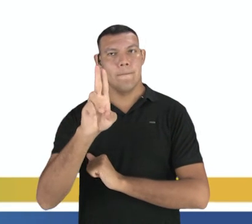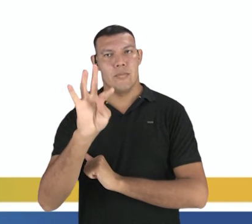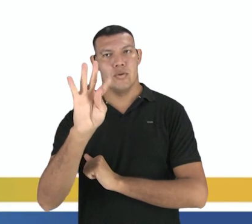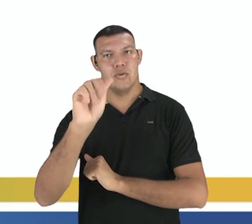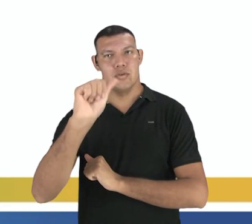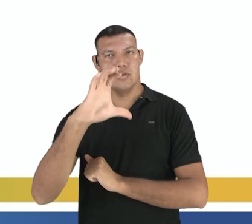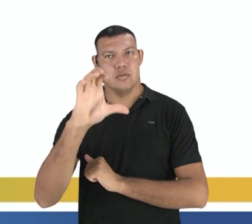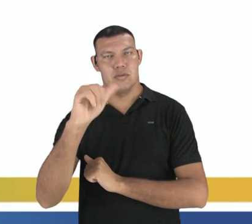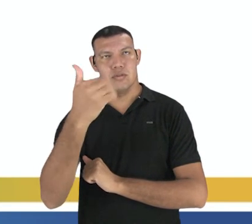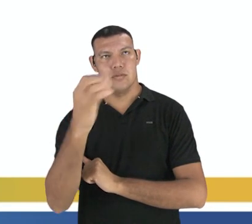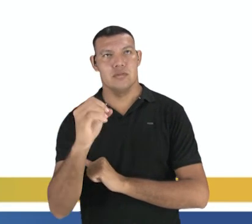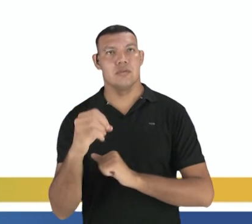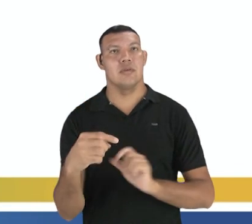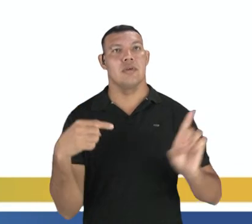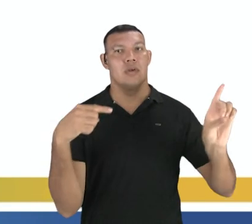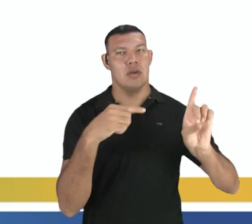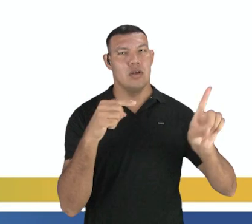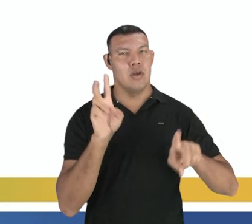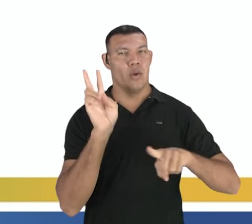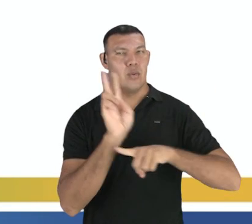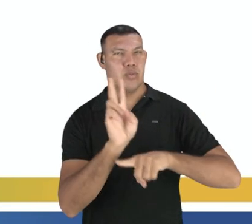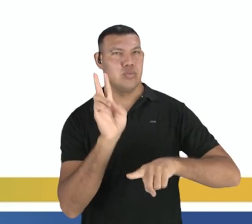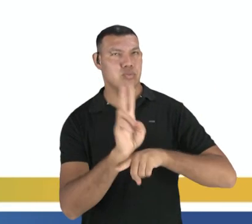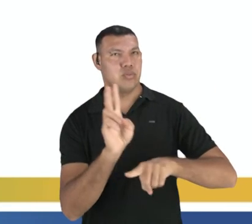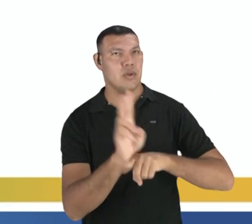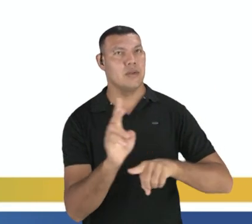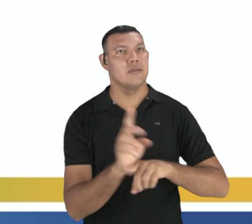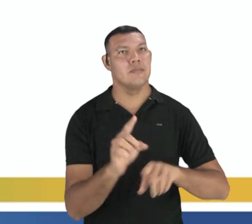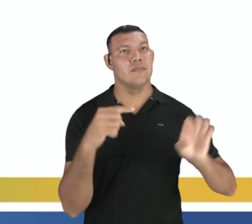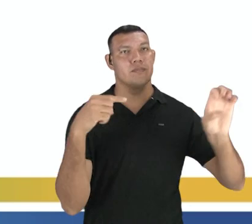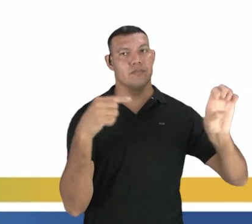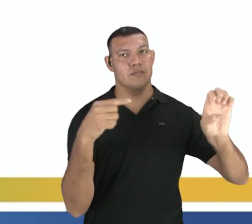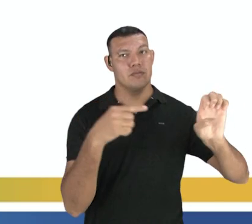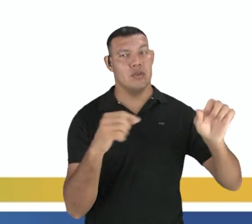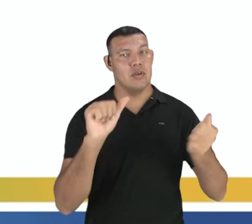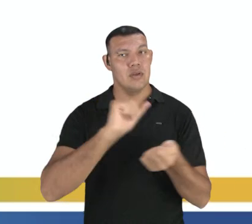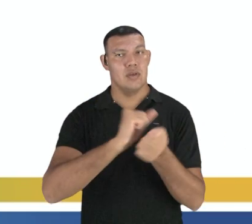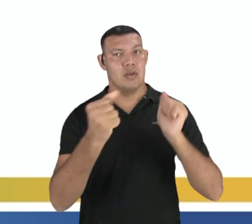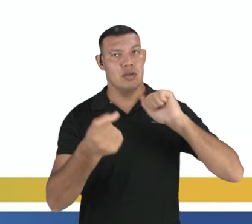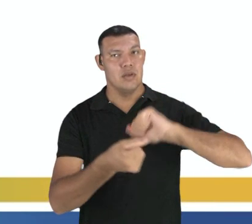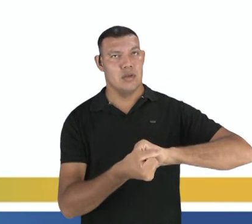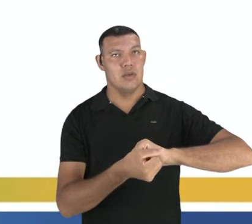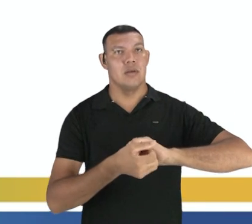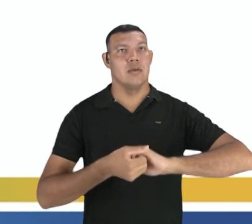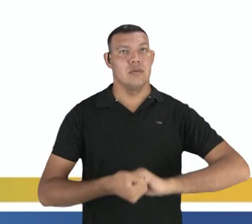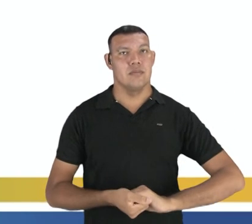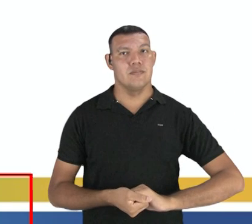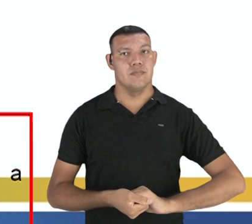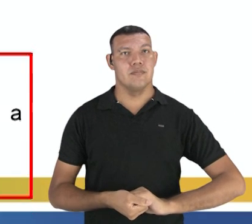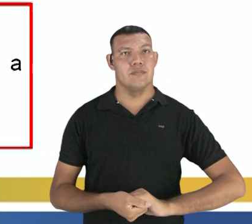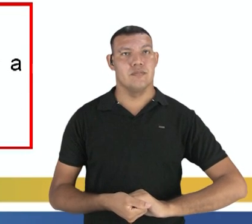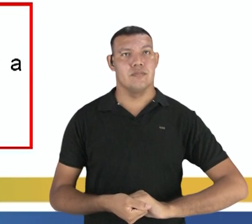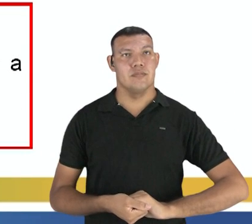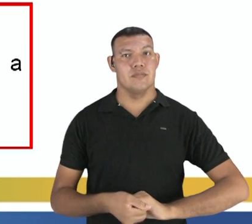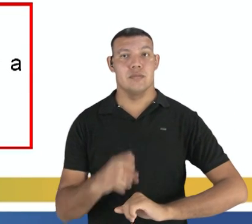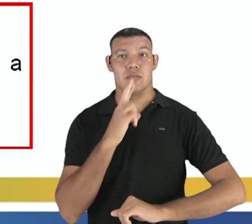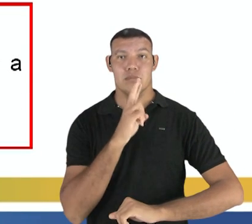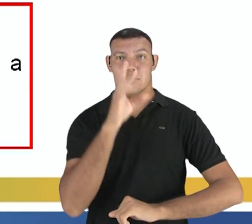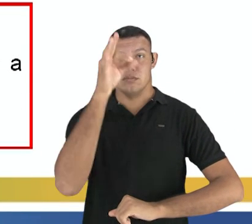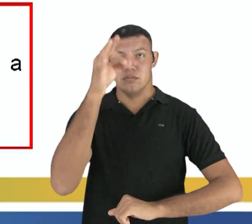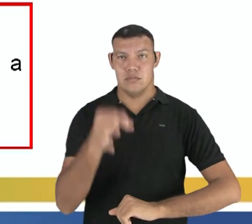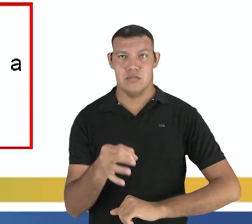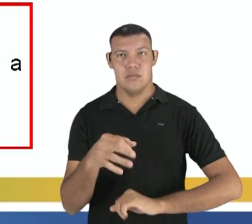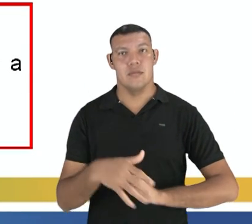mutação, letra D, preservação ou letra E, adaptação. Vamos lá. A